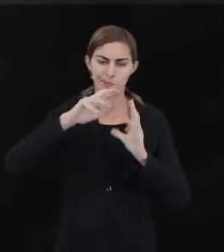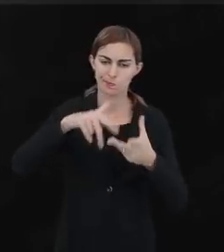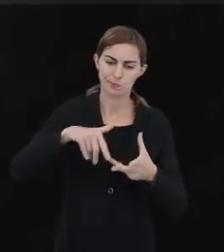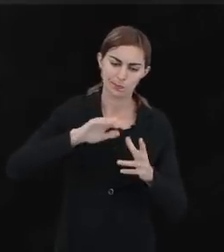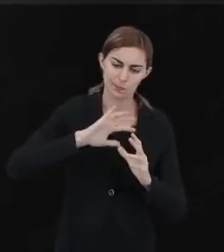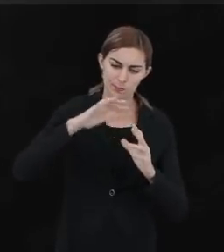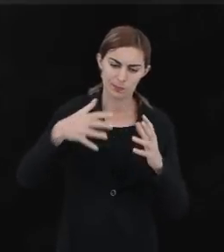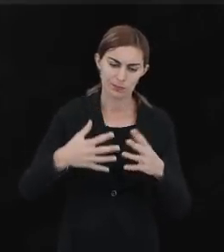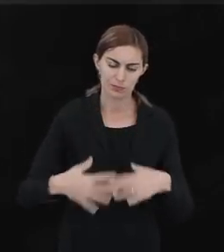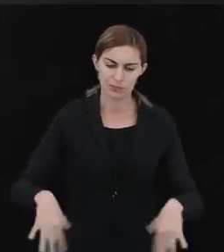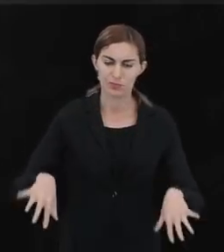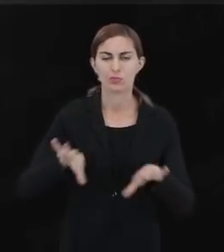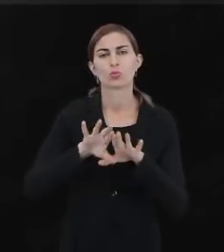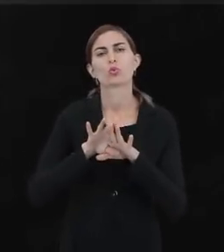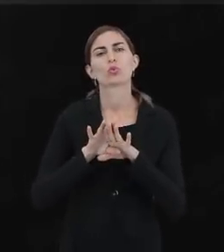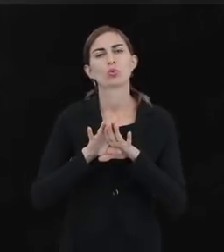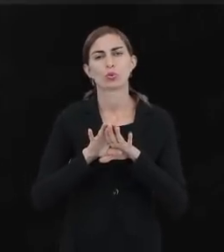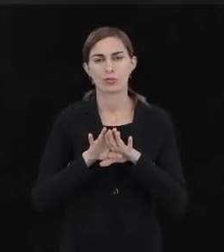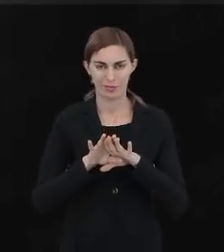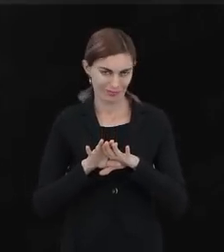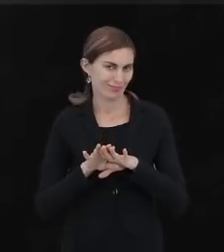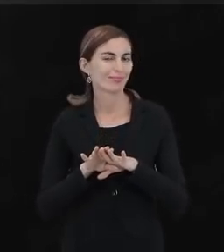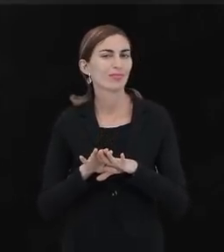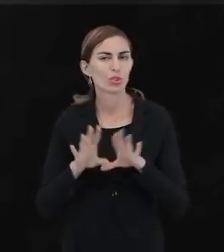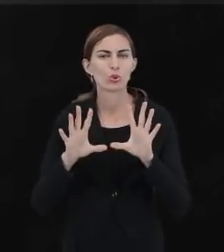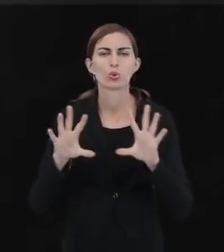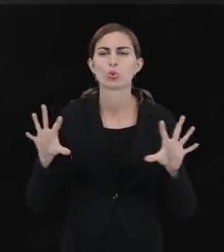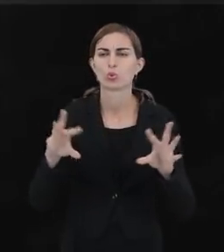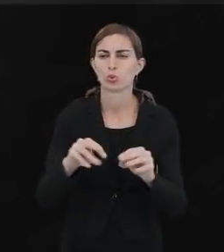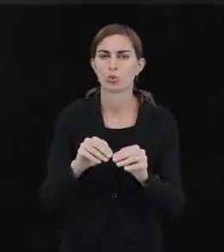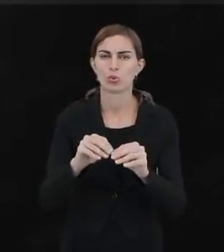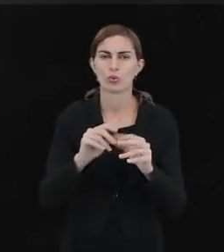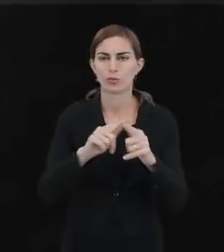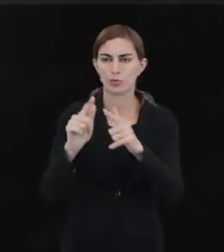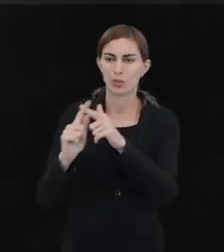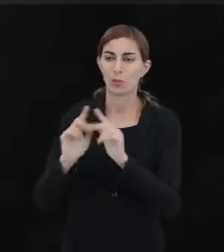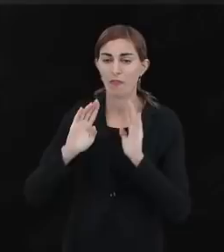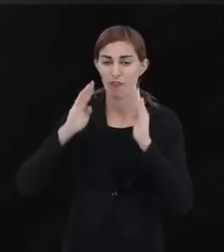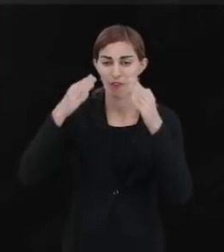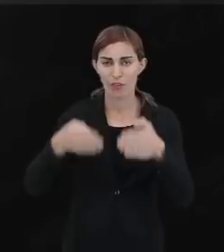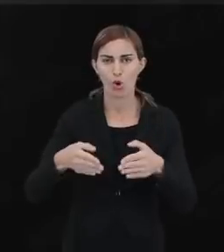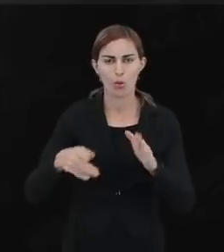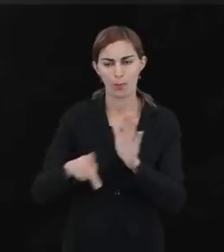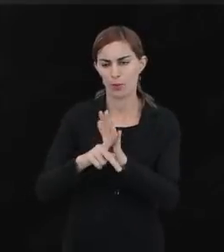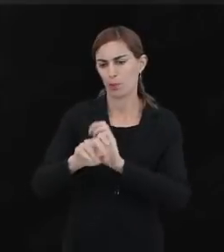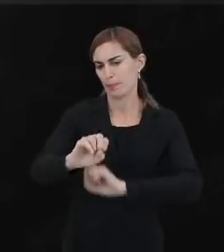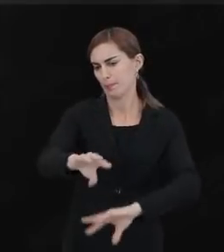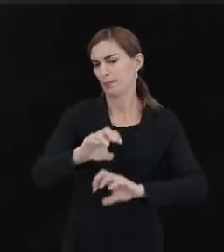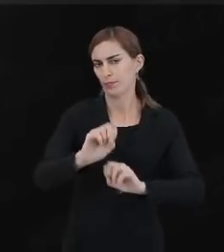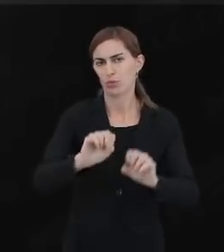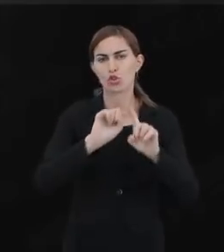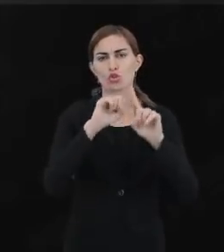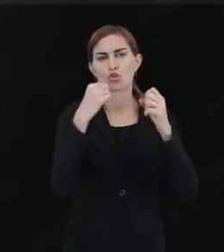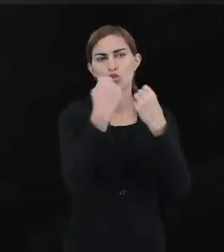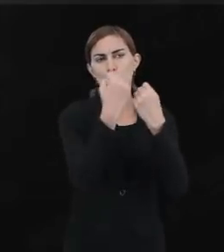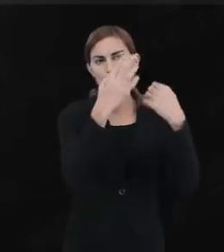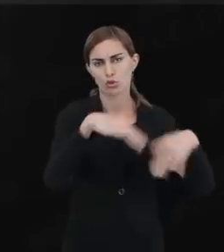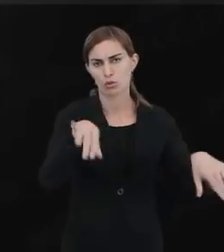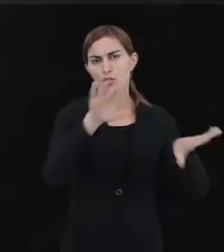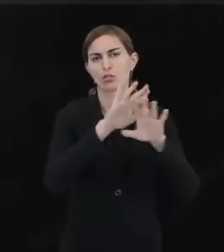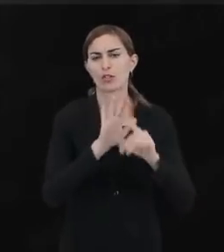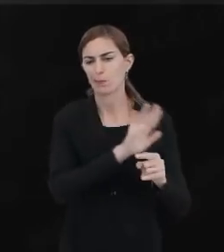e atacar todas as questões com enfoque educacional social e